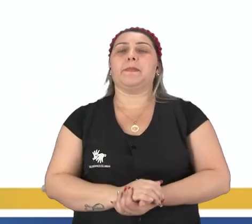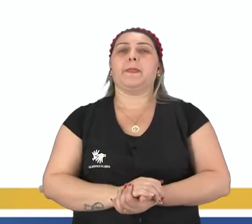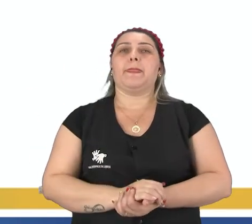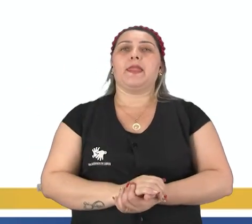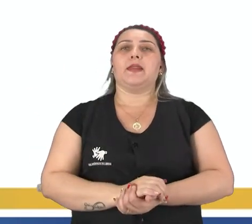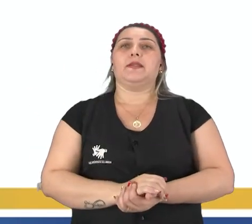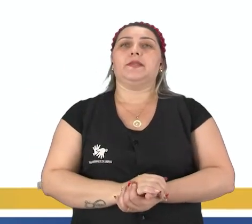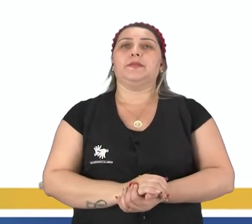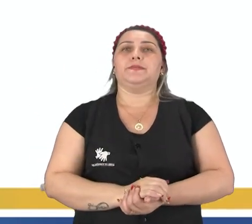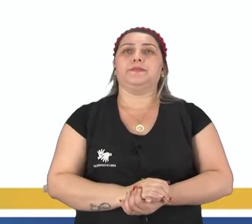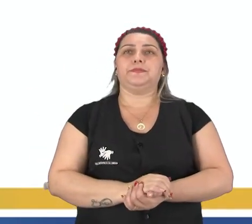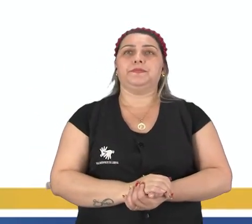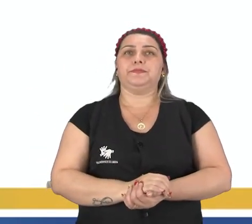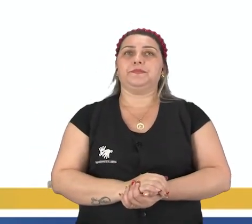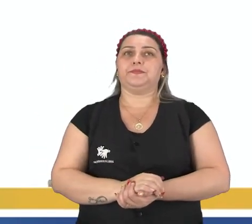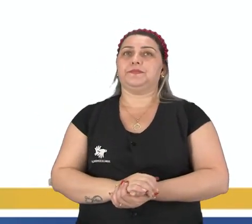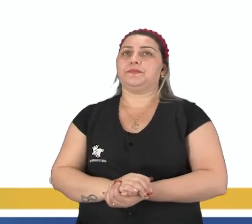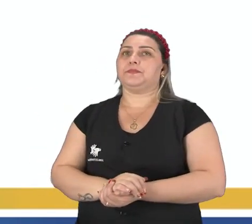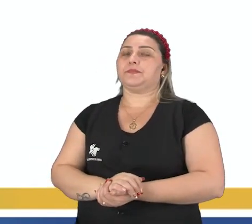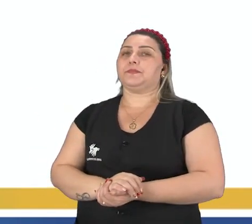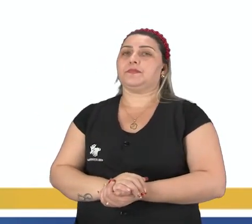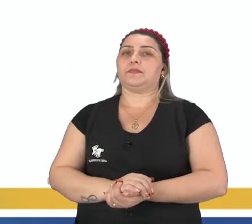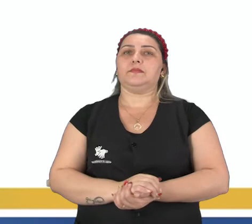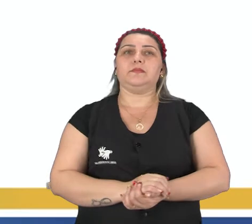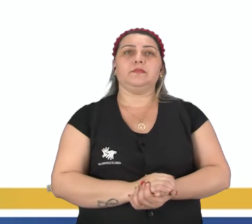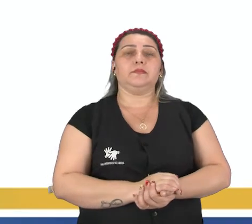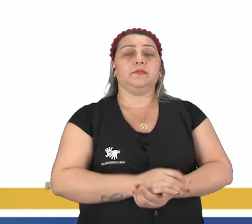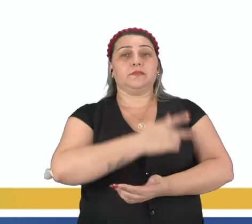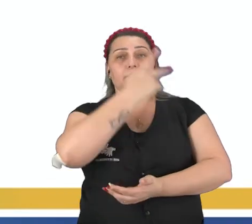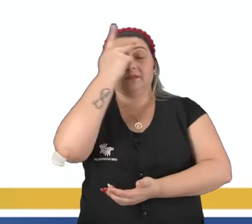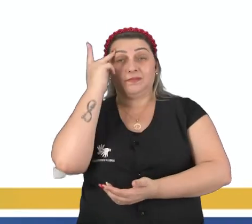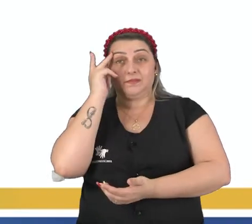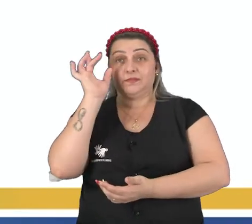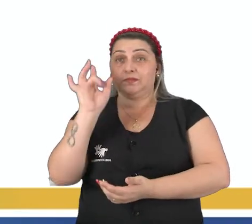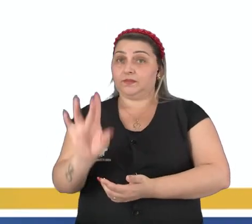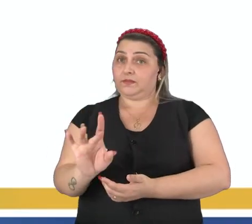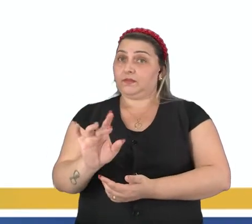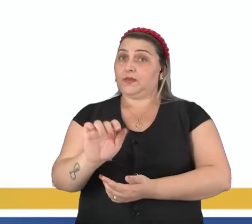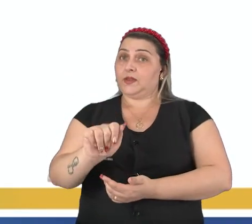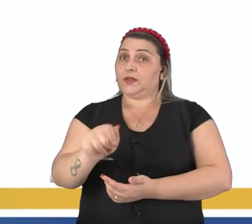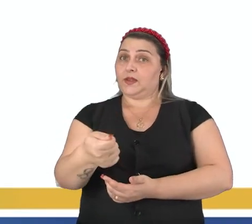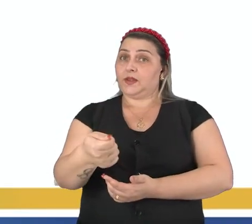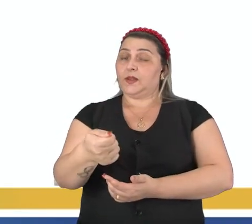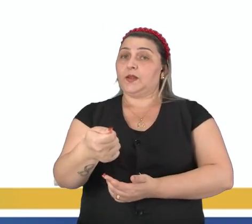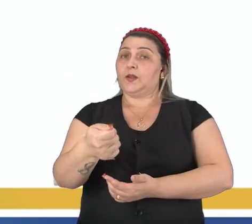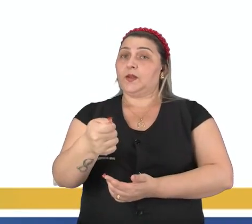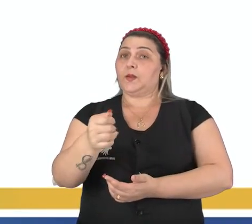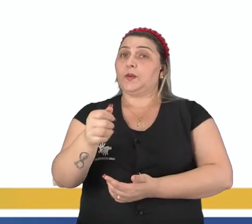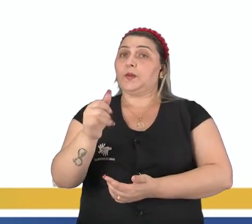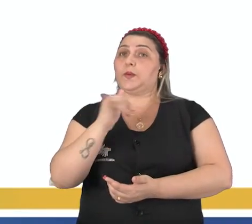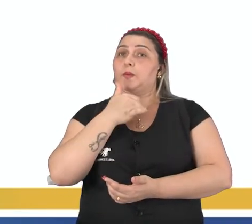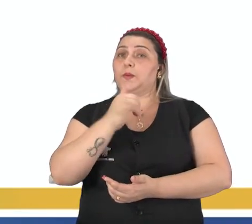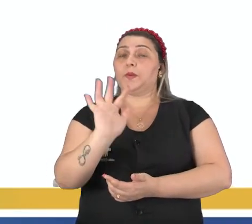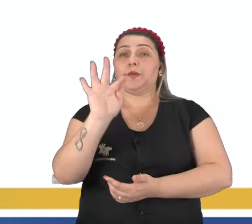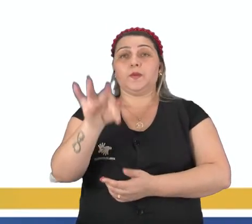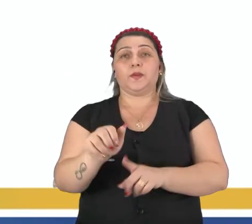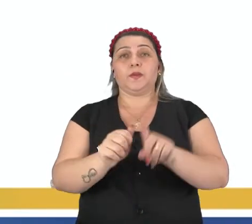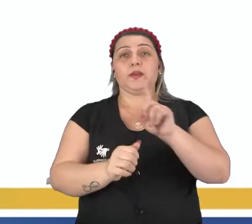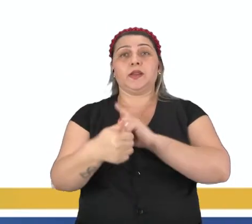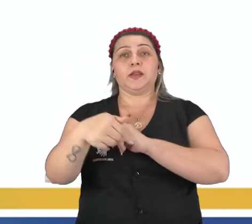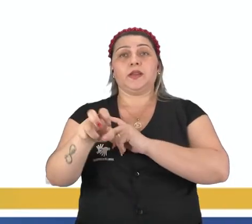ao final do mês será de R$ 75. Ou seja, a pessoa só com chuveiro elétrico vai, no final do mês,